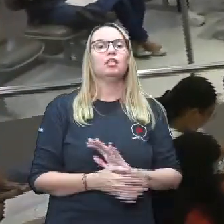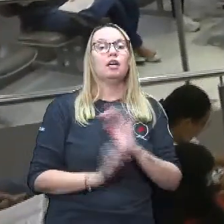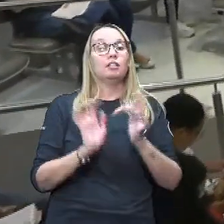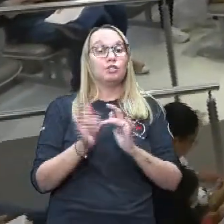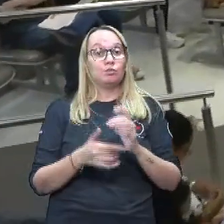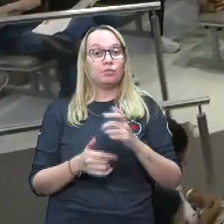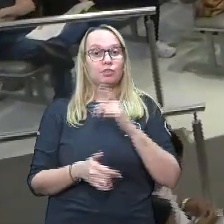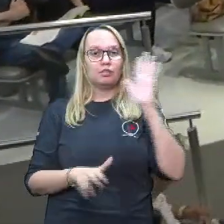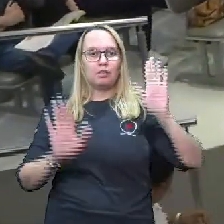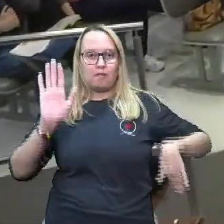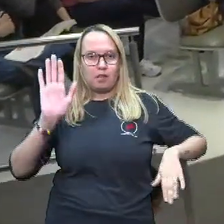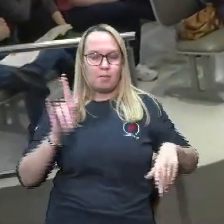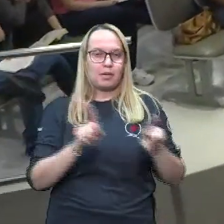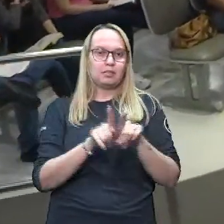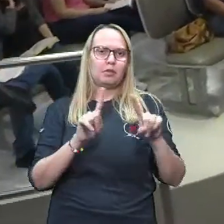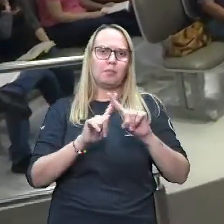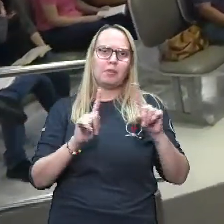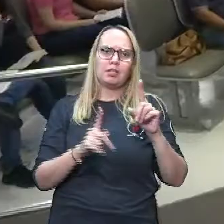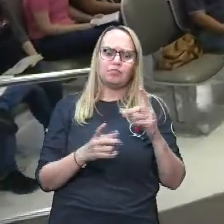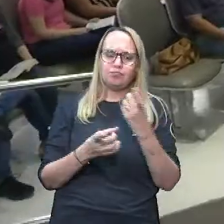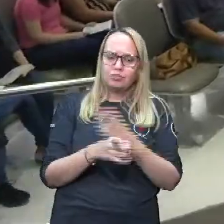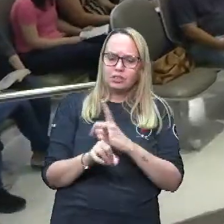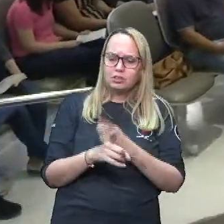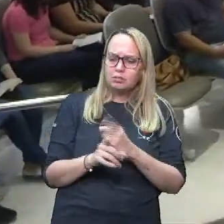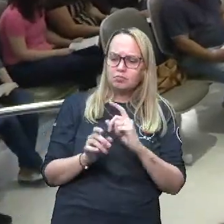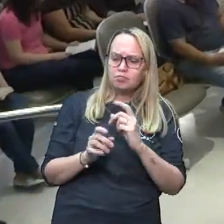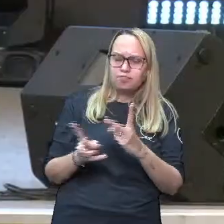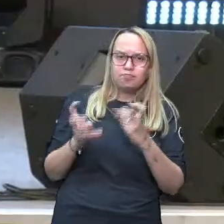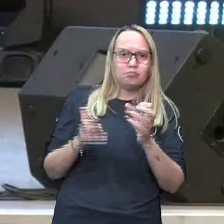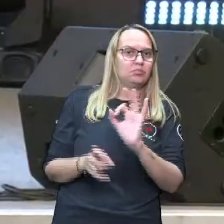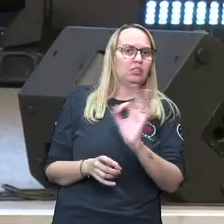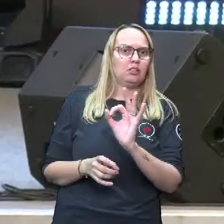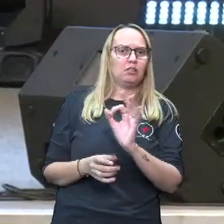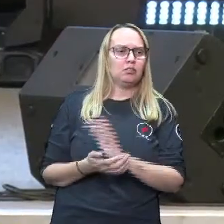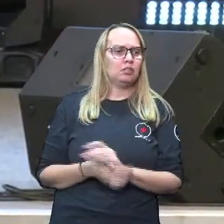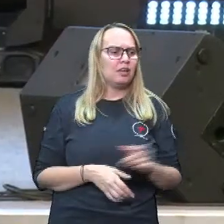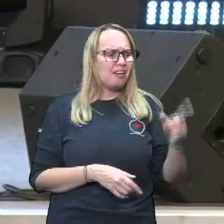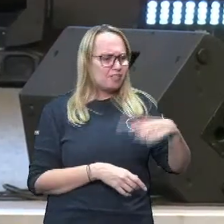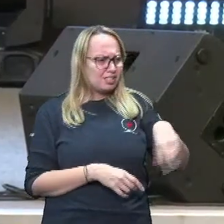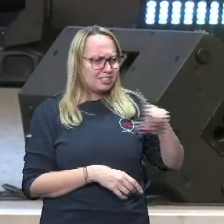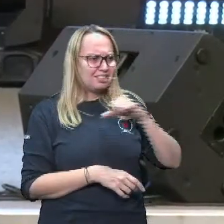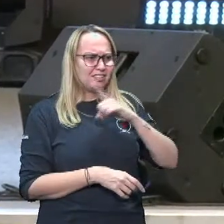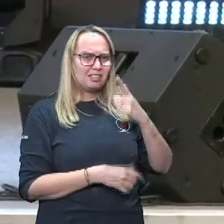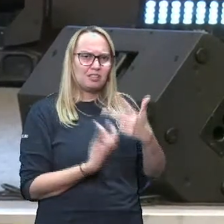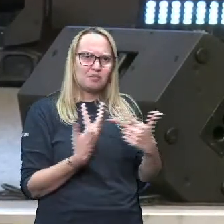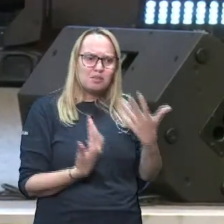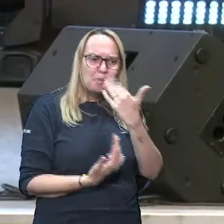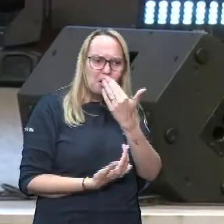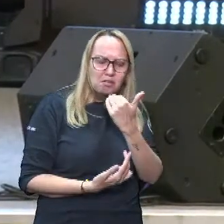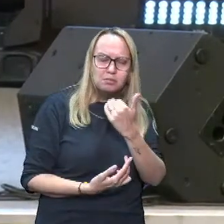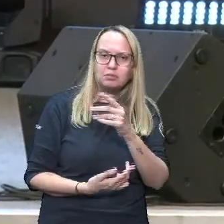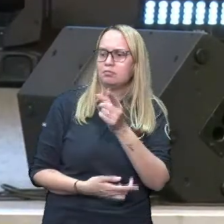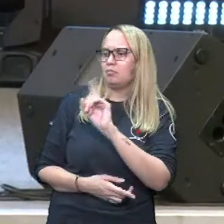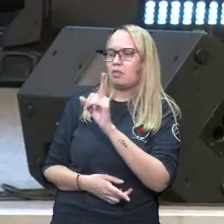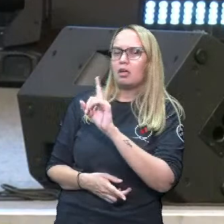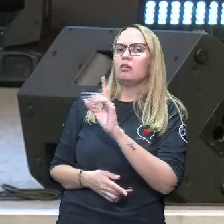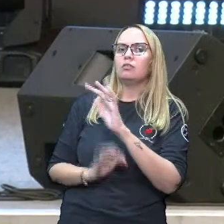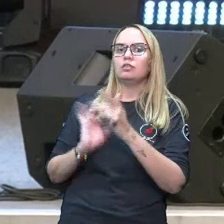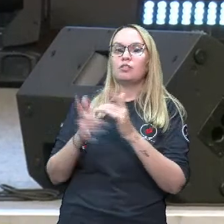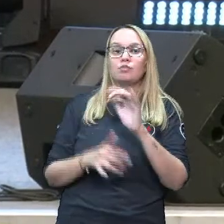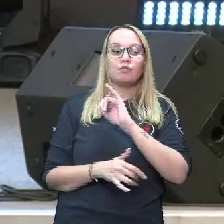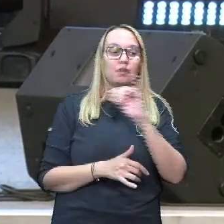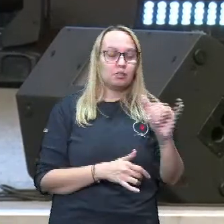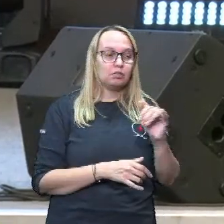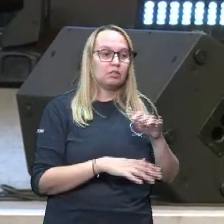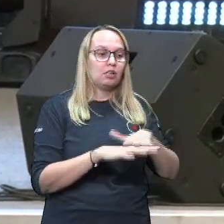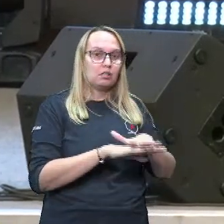o reconheceram que era ele. Jesus lhe perguntou: filhos, vocês têm algo para comer? E eles responderam: não. Então Jesus disse: jogue a